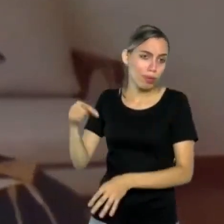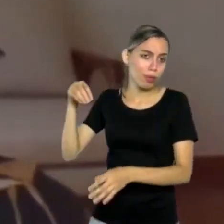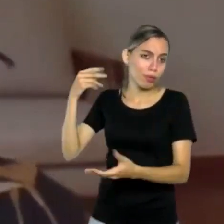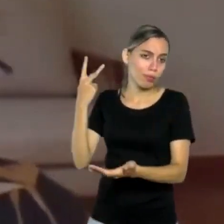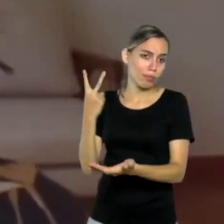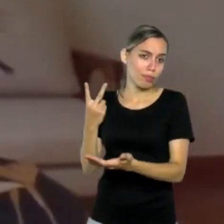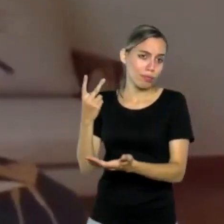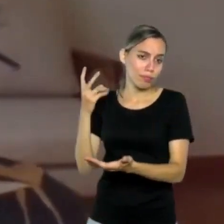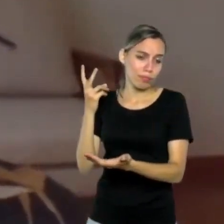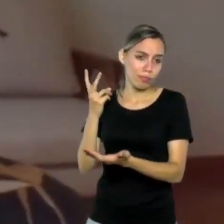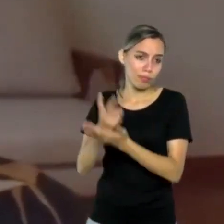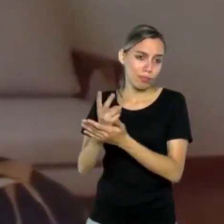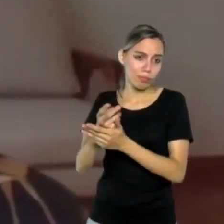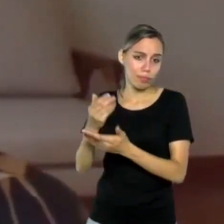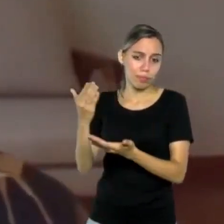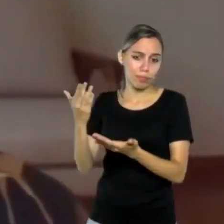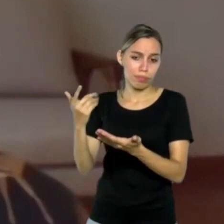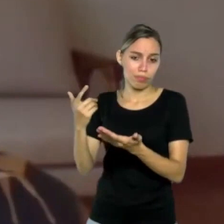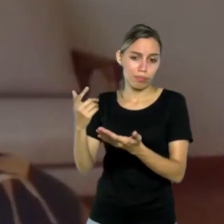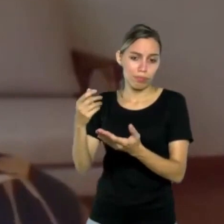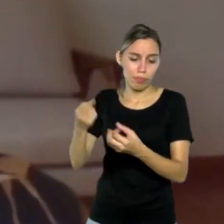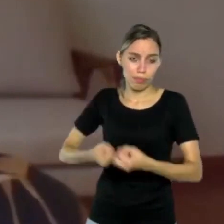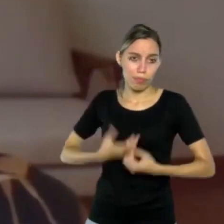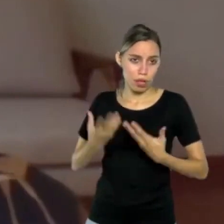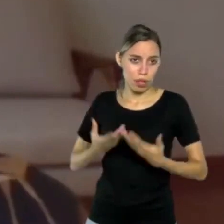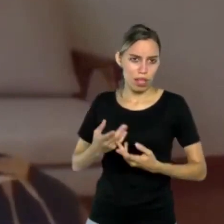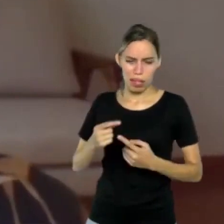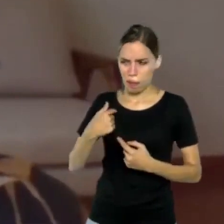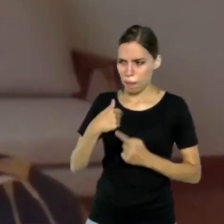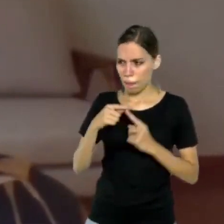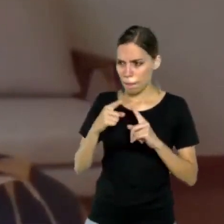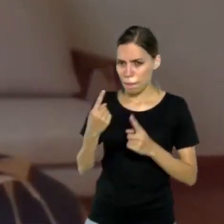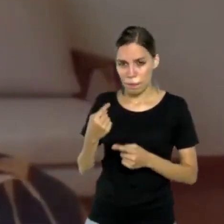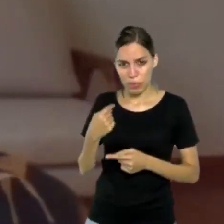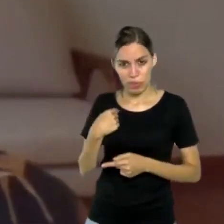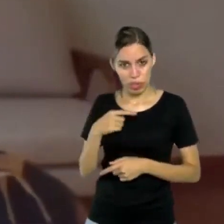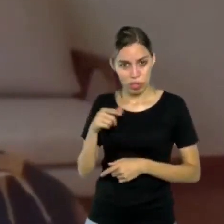mesmo? Eu acho que eu não sou muito,